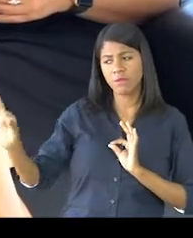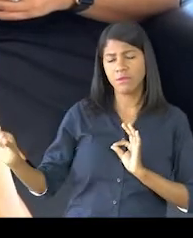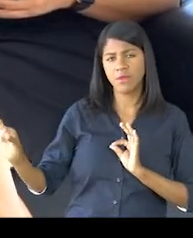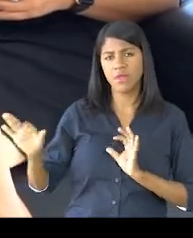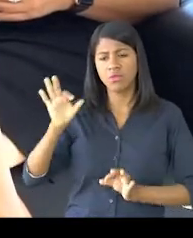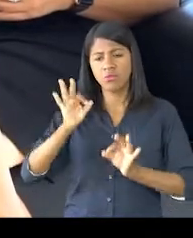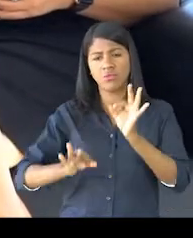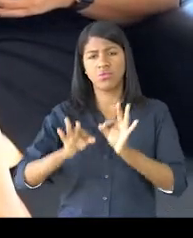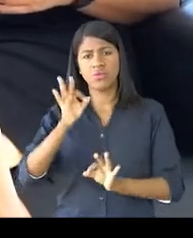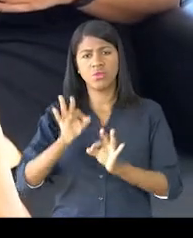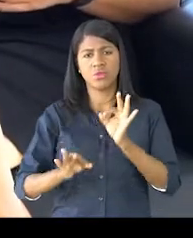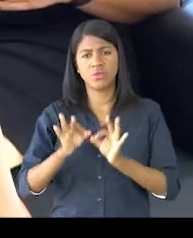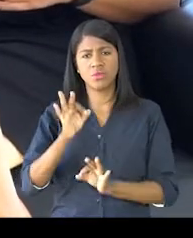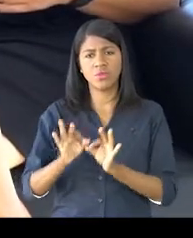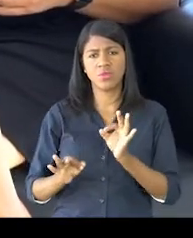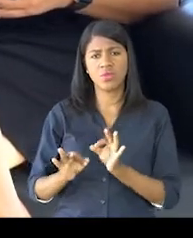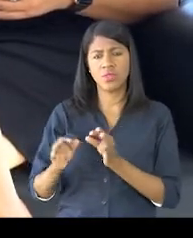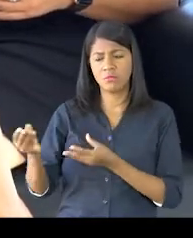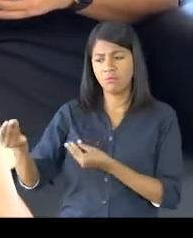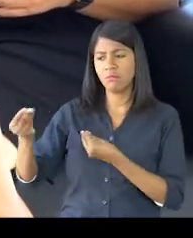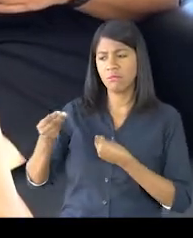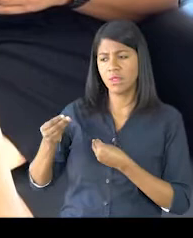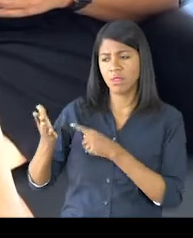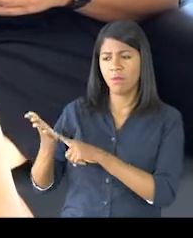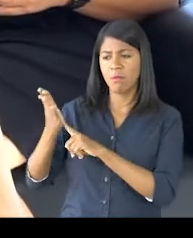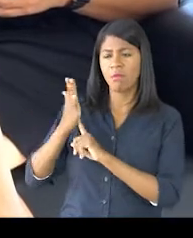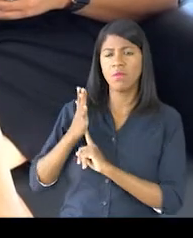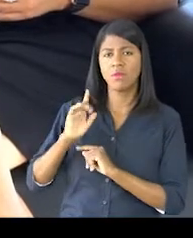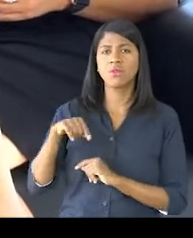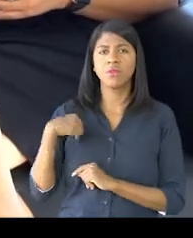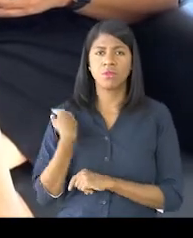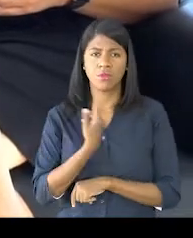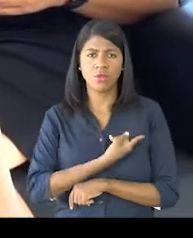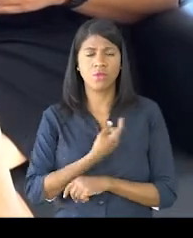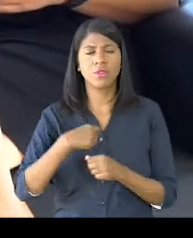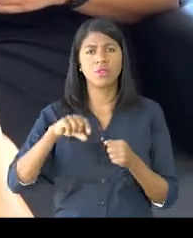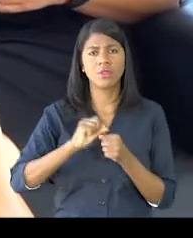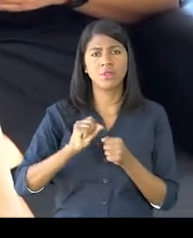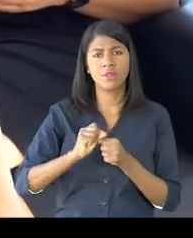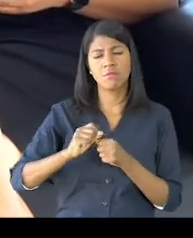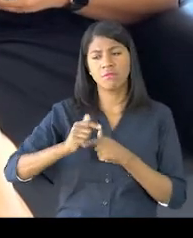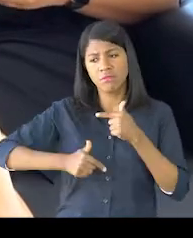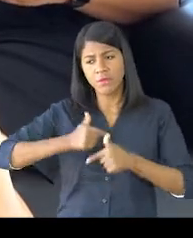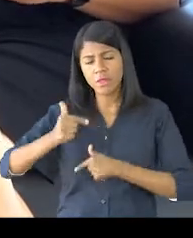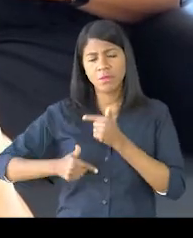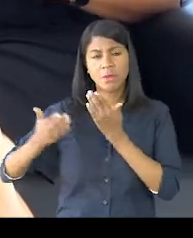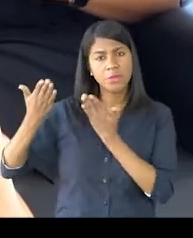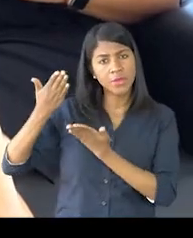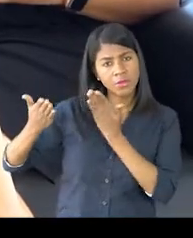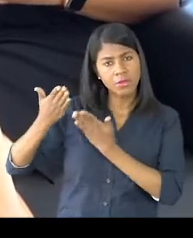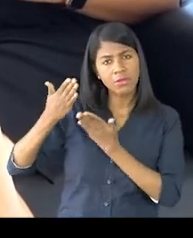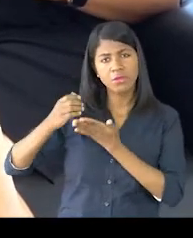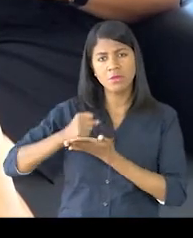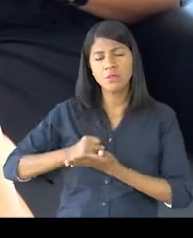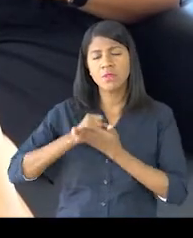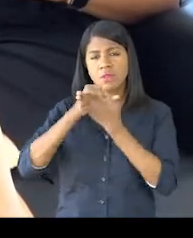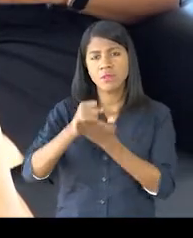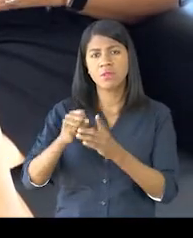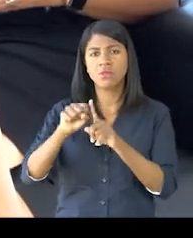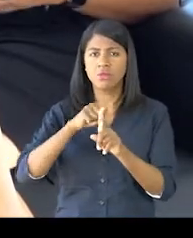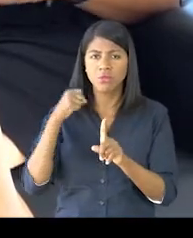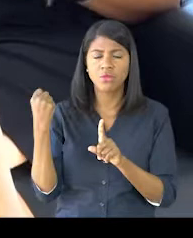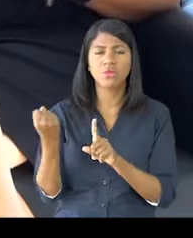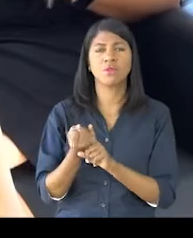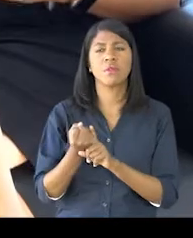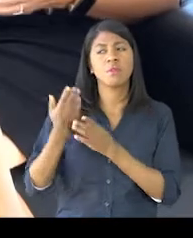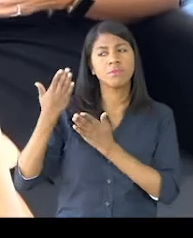medidas protetivas. O tribunal que encaminha? O tribunal que encaminha, né, a justiça nos encaminha, e nós fazemos um trabalho psicológico, um trabalho